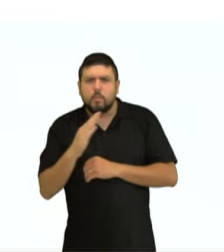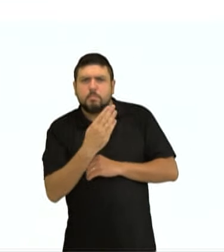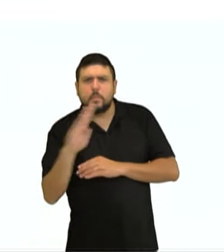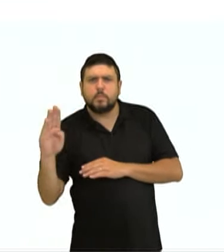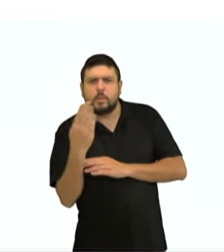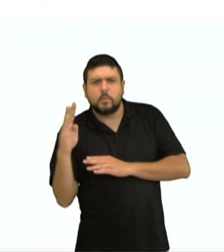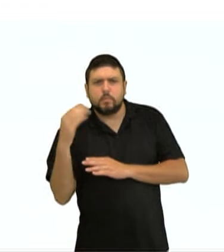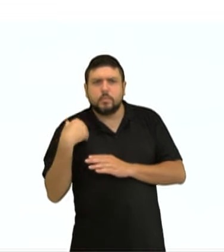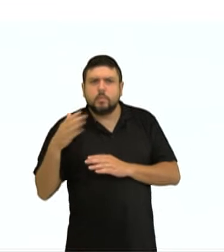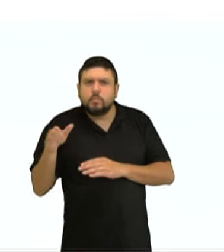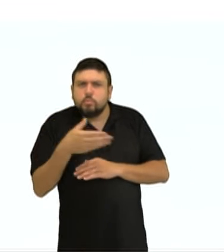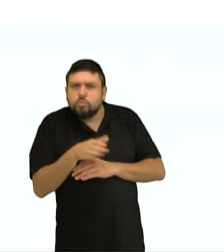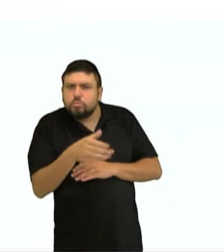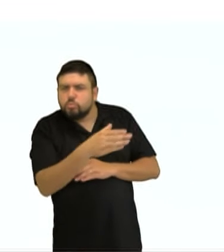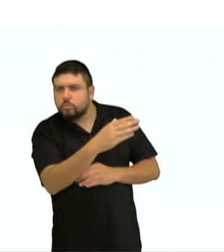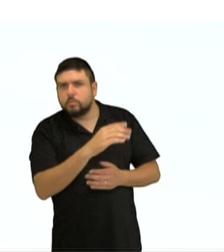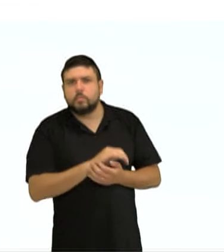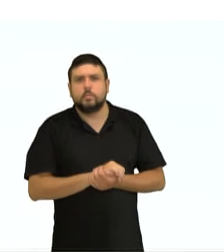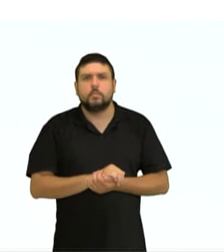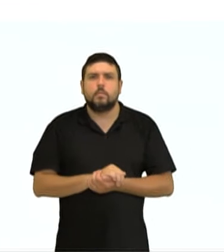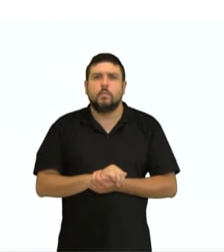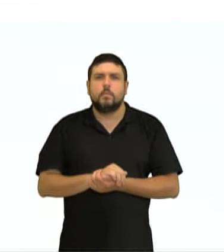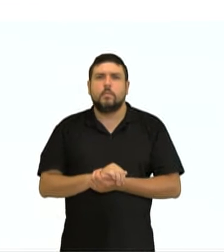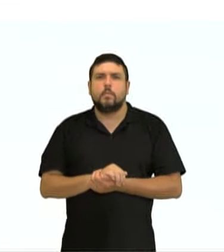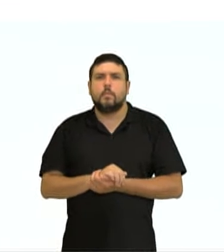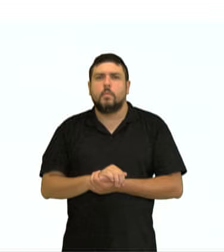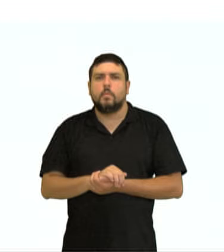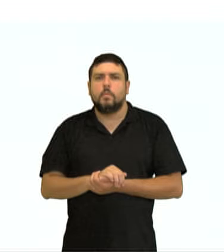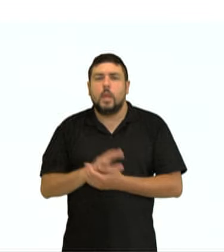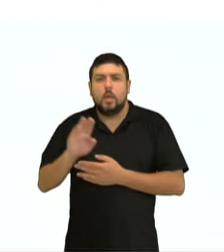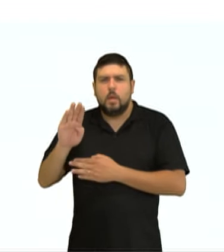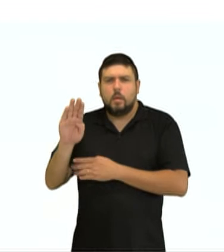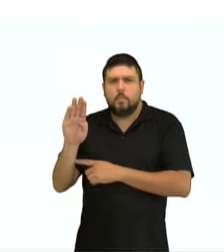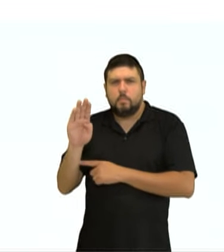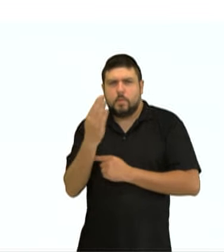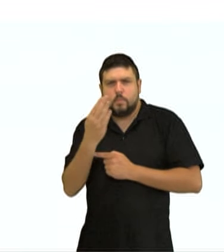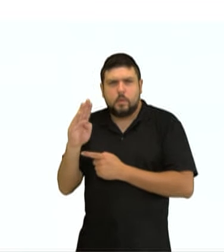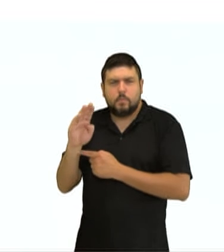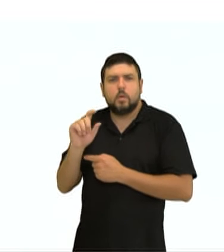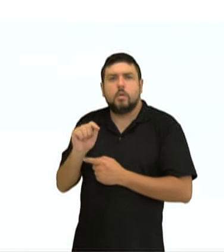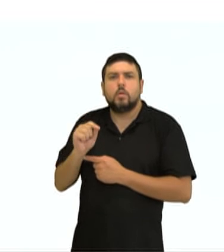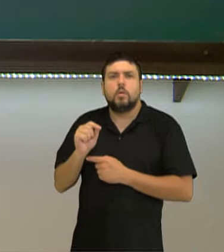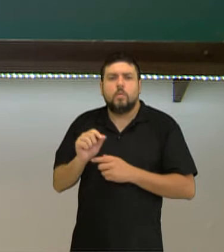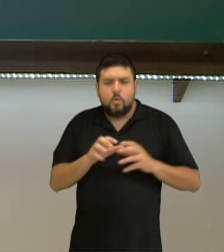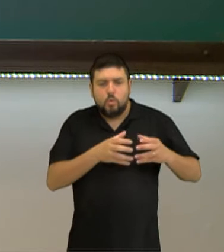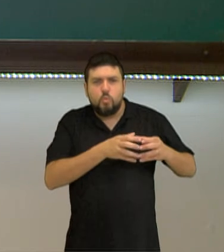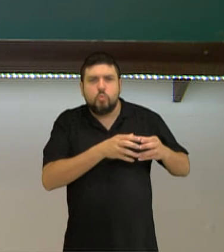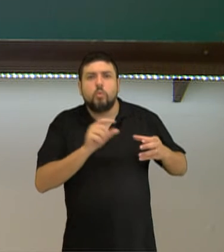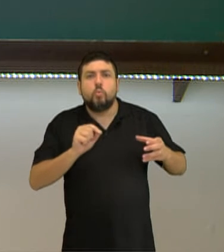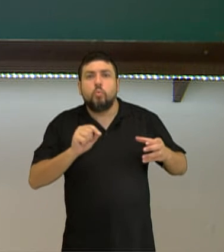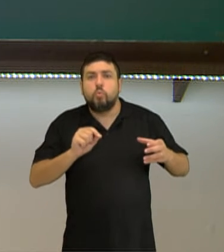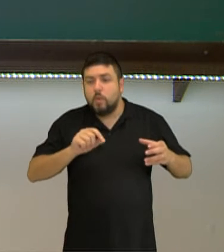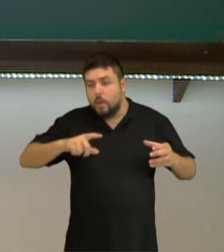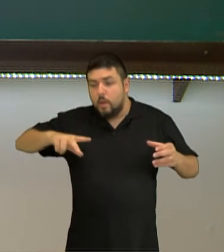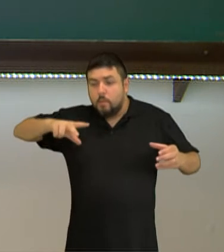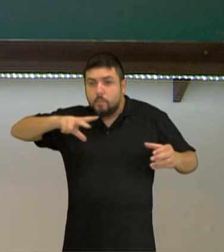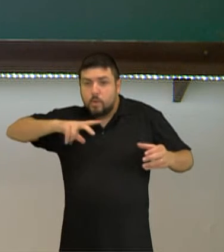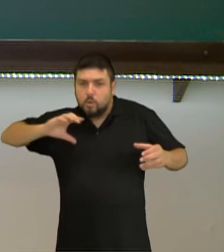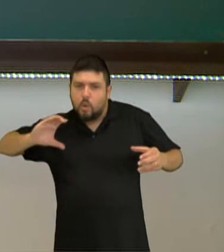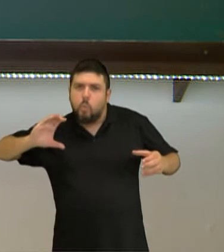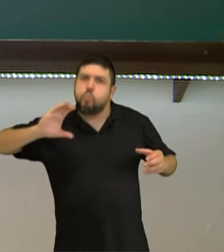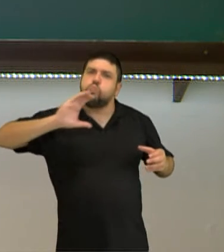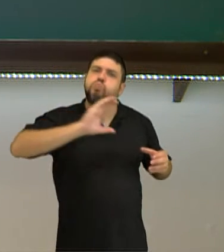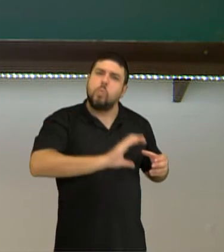interior do Brasil. Gente, os bandeirantes, como eu disse a vocês, eles eram financiados por particulares. Nós vamos ter